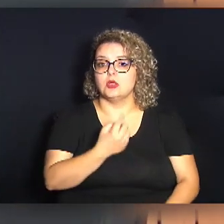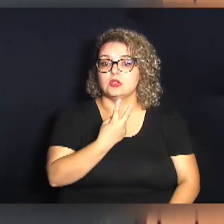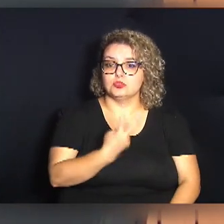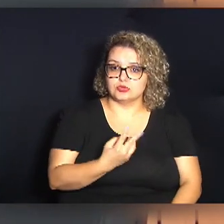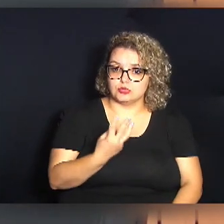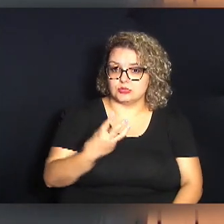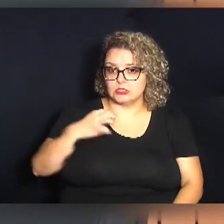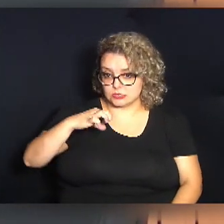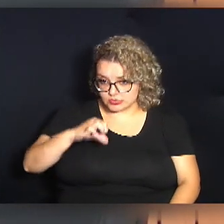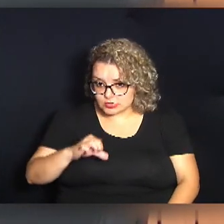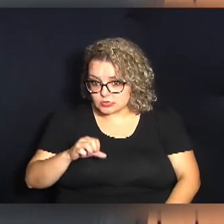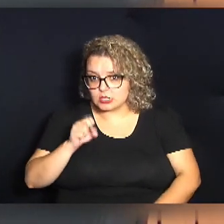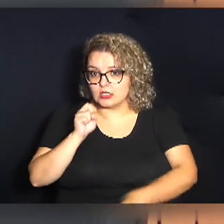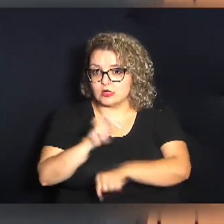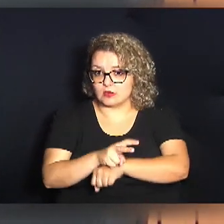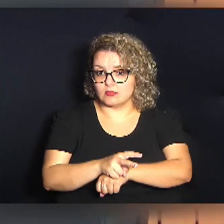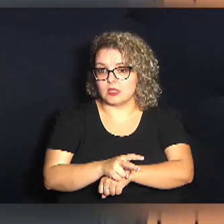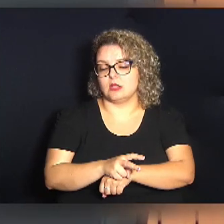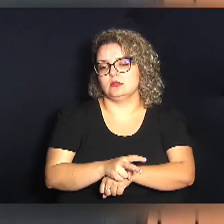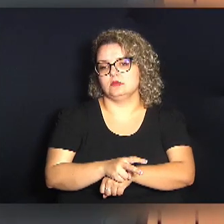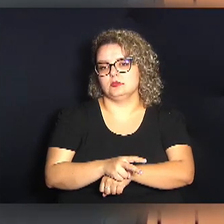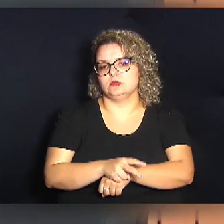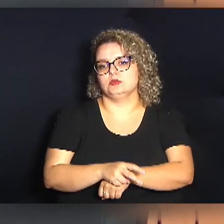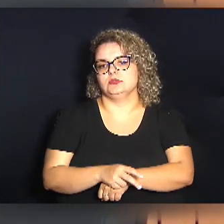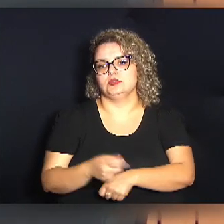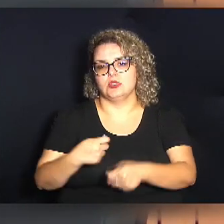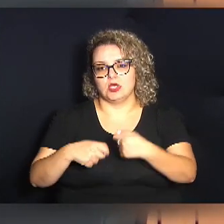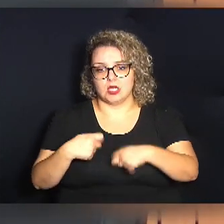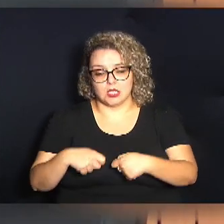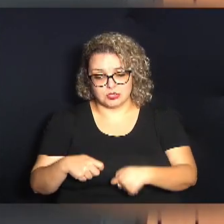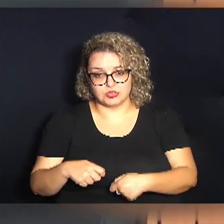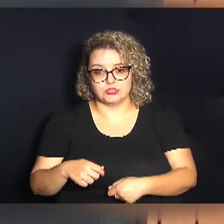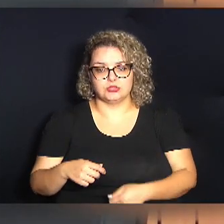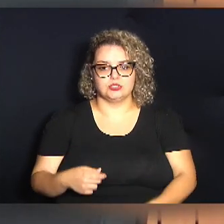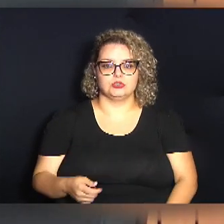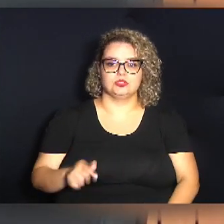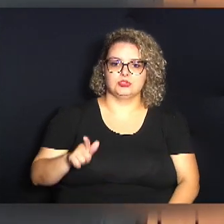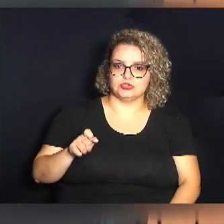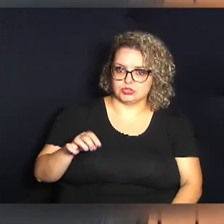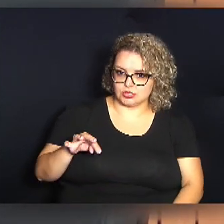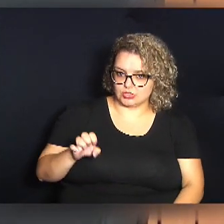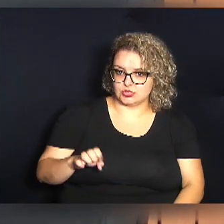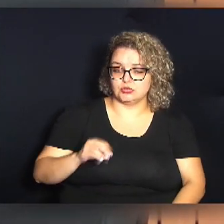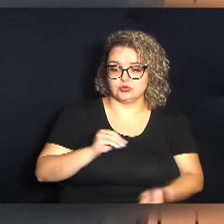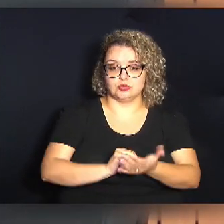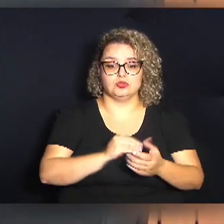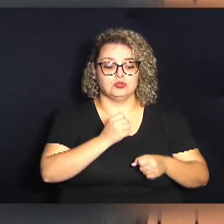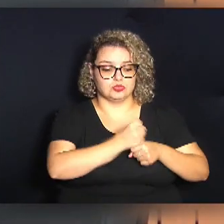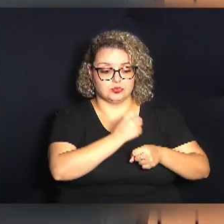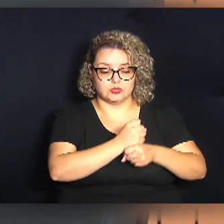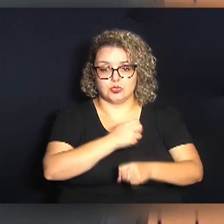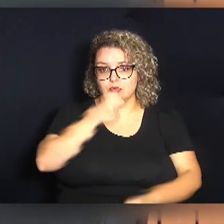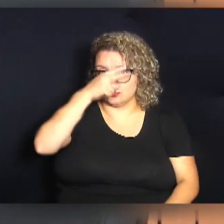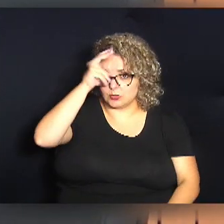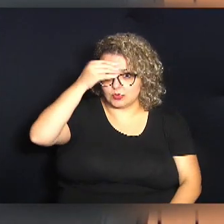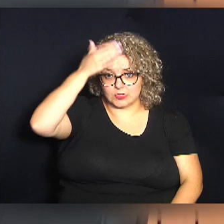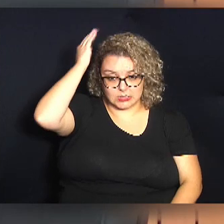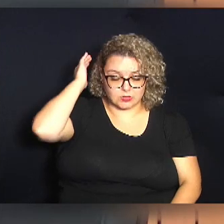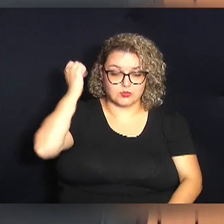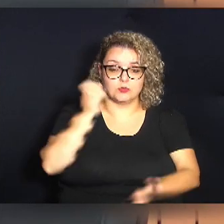239 cargos vagos de agente administrativo, né? Considerando que nos últimos anos o prefeito Dário contratou